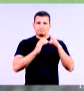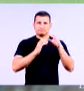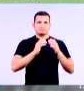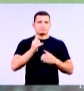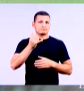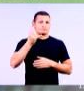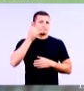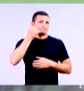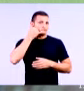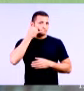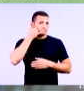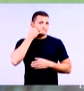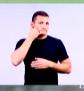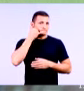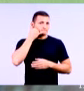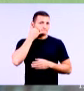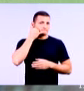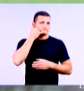celular. Okay?